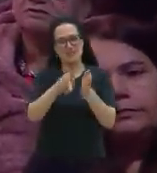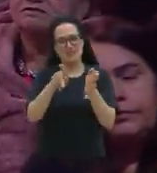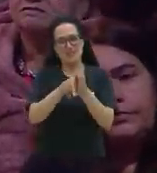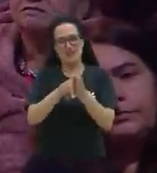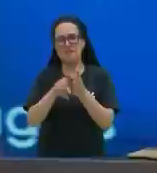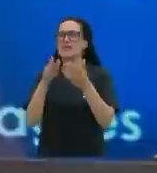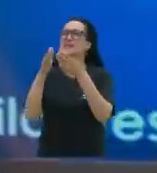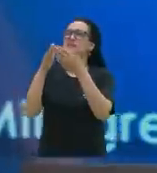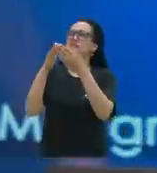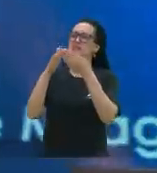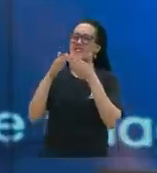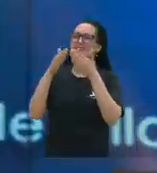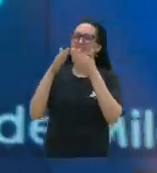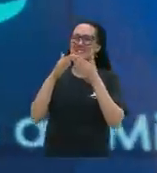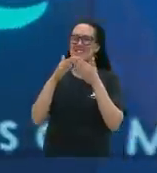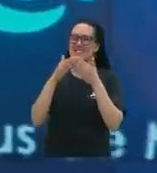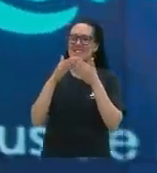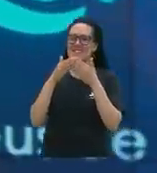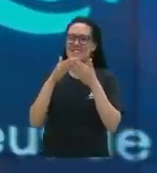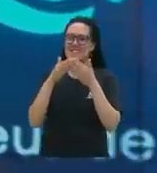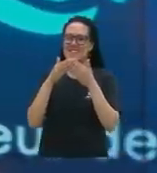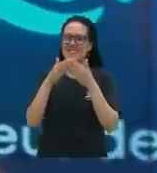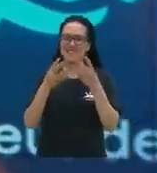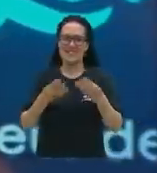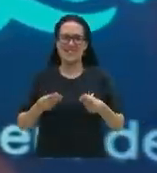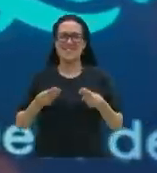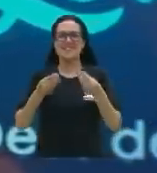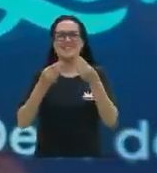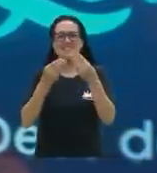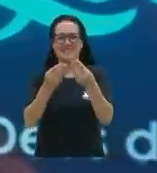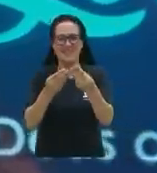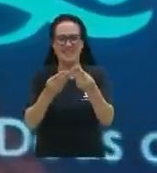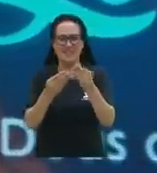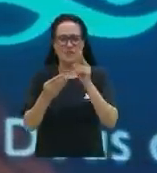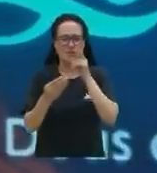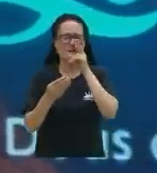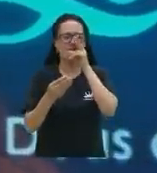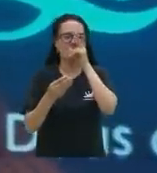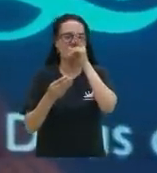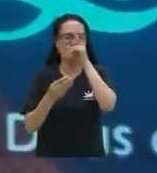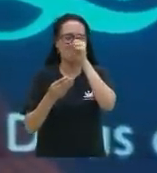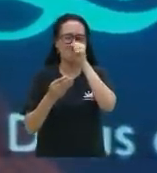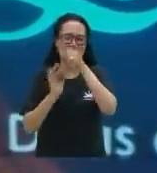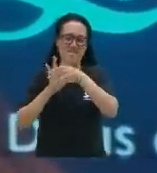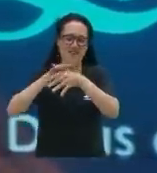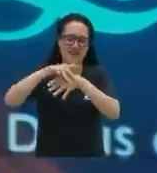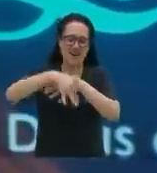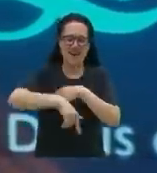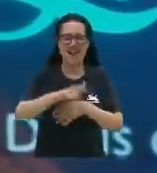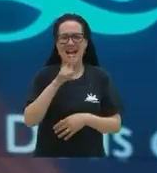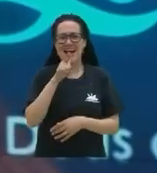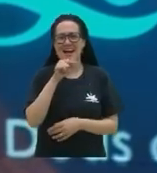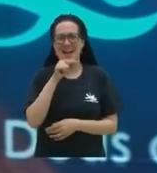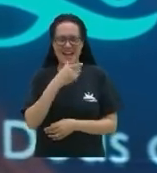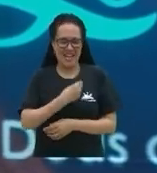mesmo. E ele te daria uma fonte que jorra? Eu quero essa